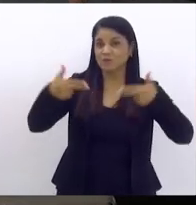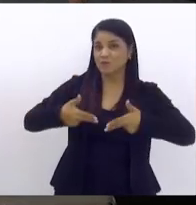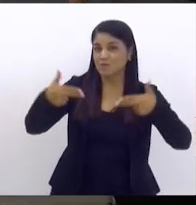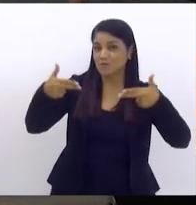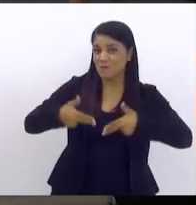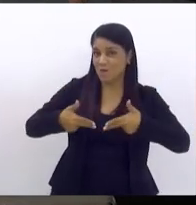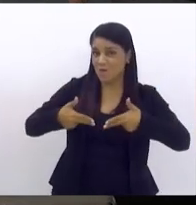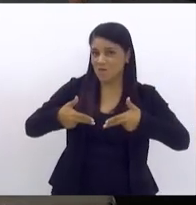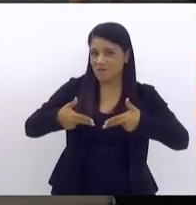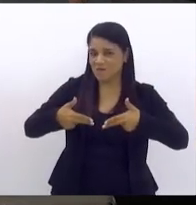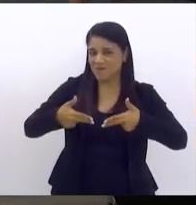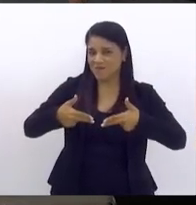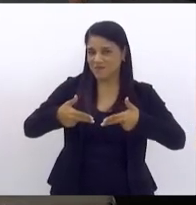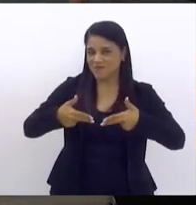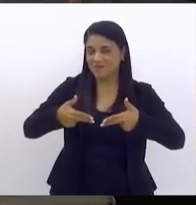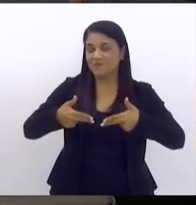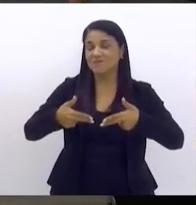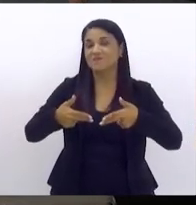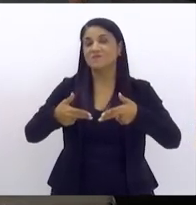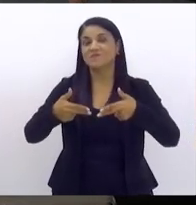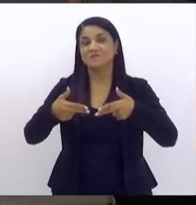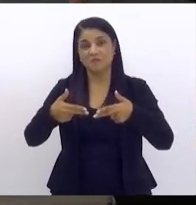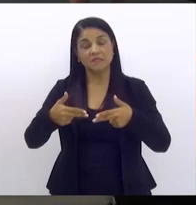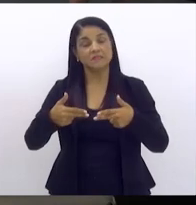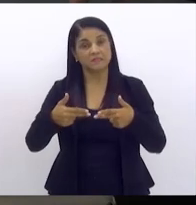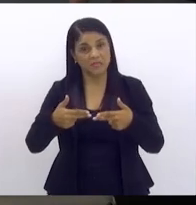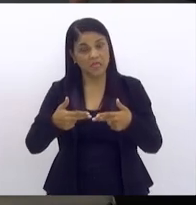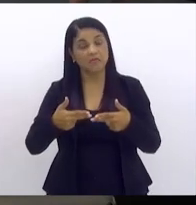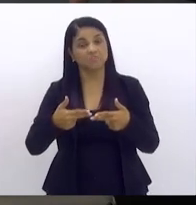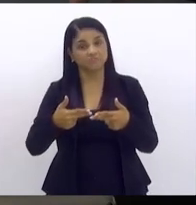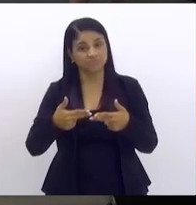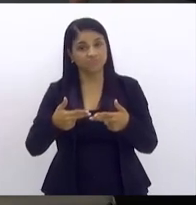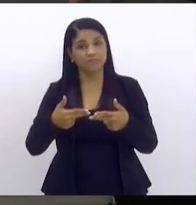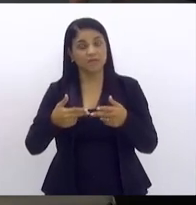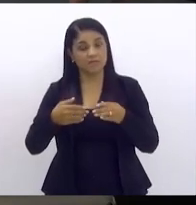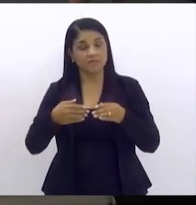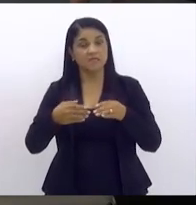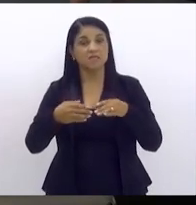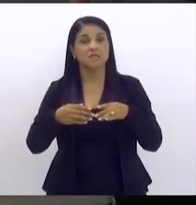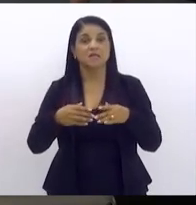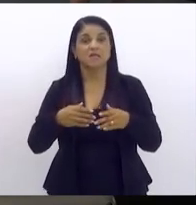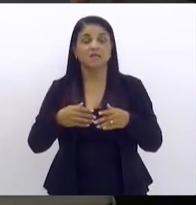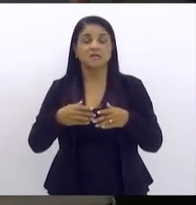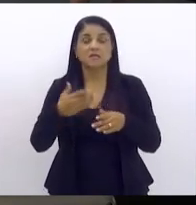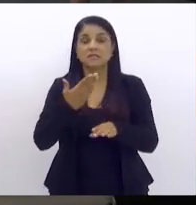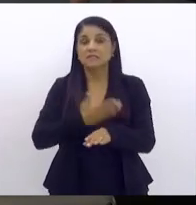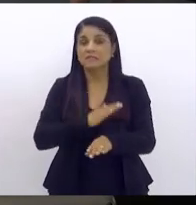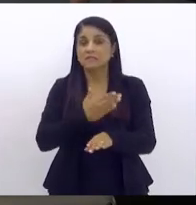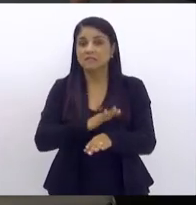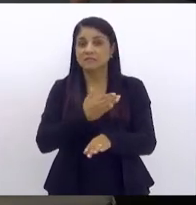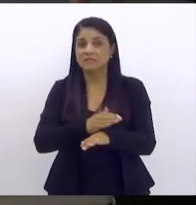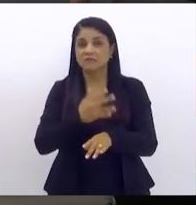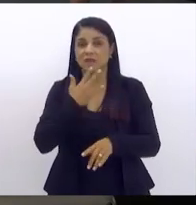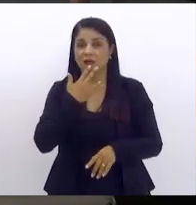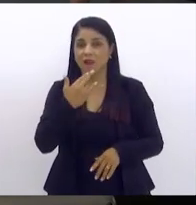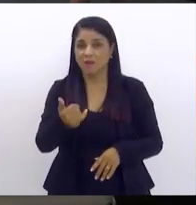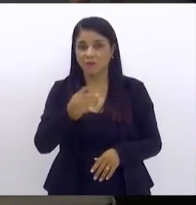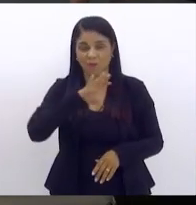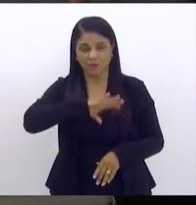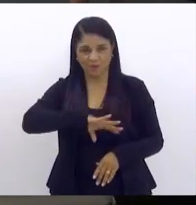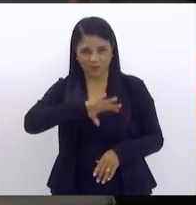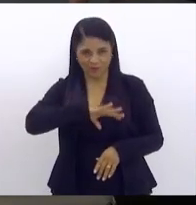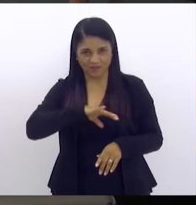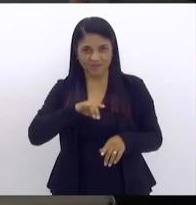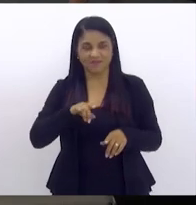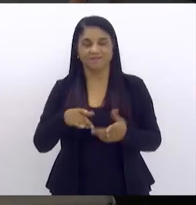lúdico, mas que não deixa de ser um exercício importante da língua portuguesa. Então, deputada Dani e